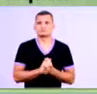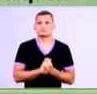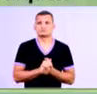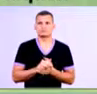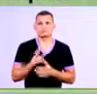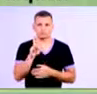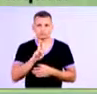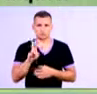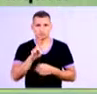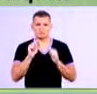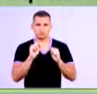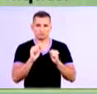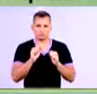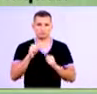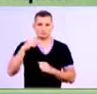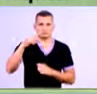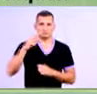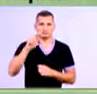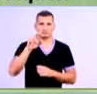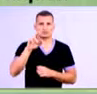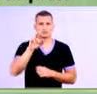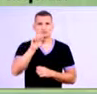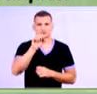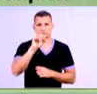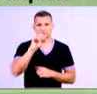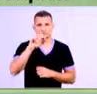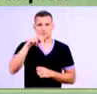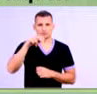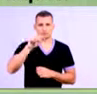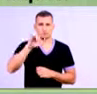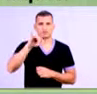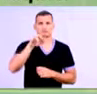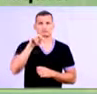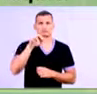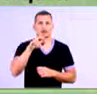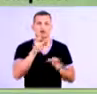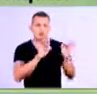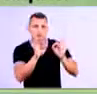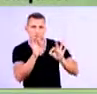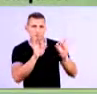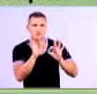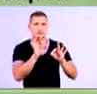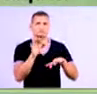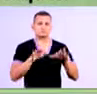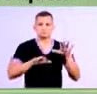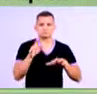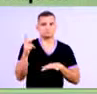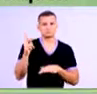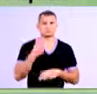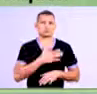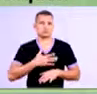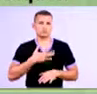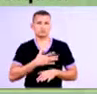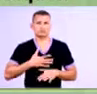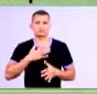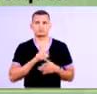ele pode personalizar conforme seu gosto e necessidade, a acessibilidade, que é aquela regra dos 3